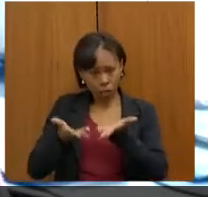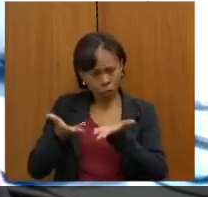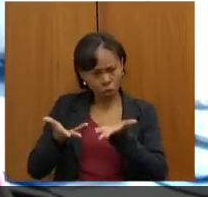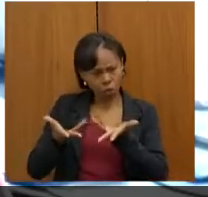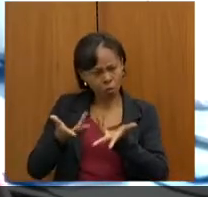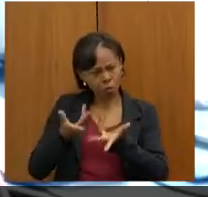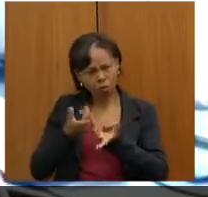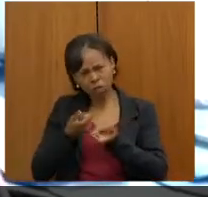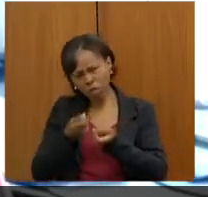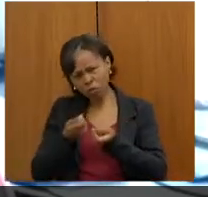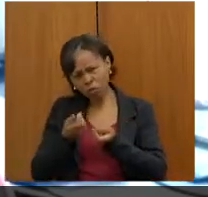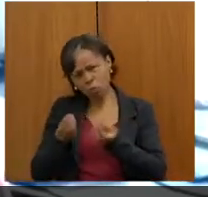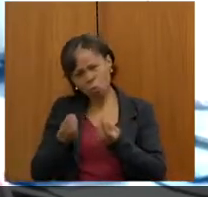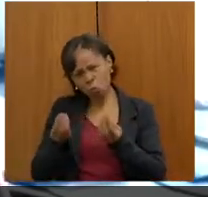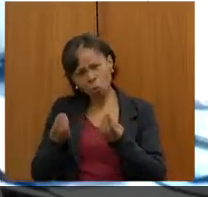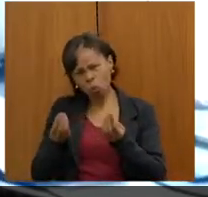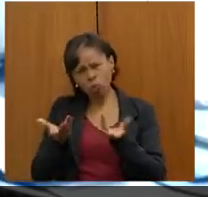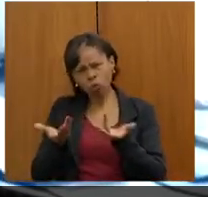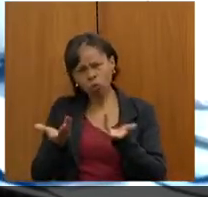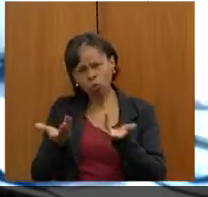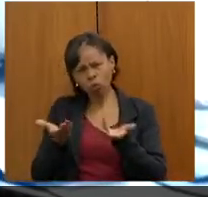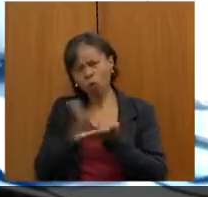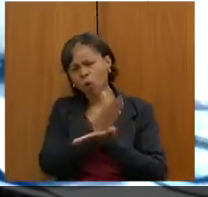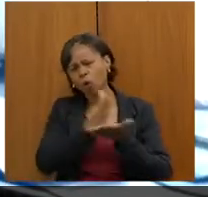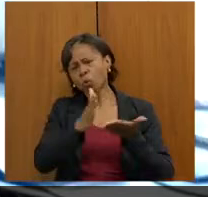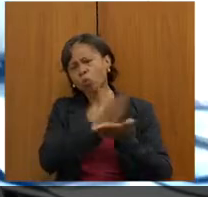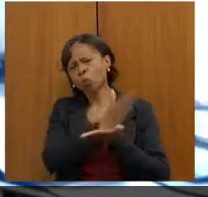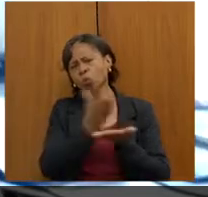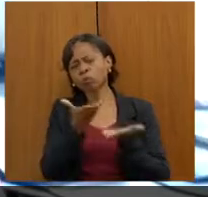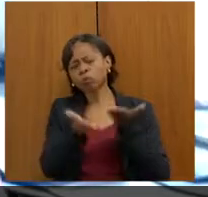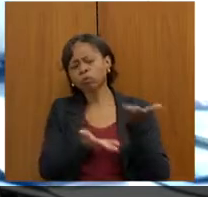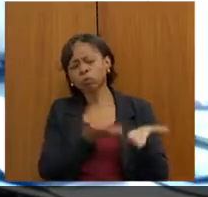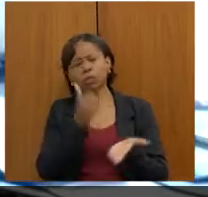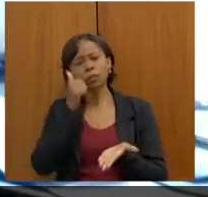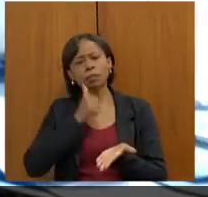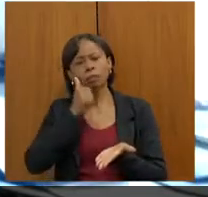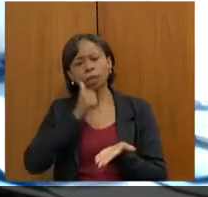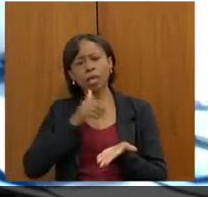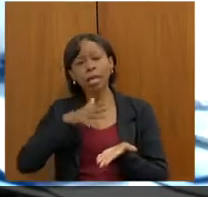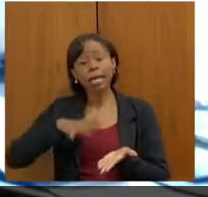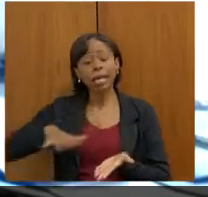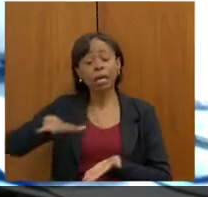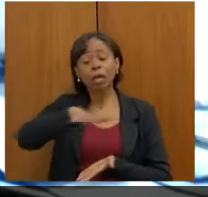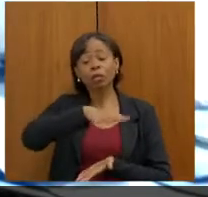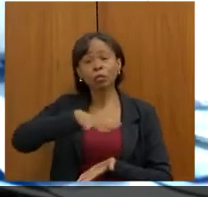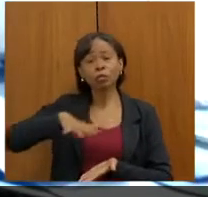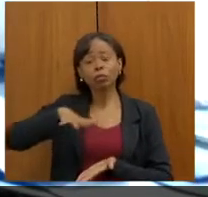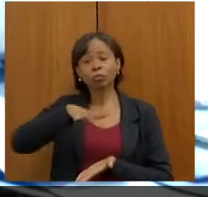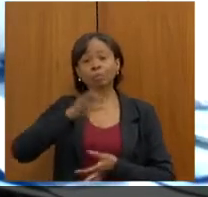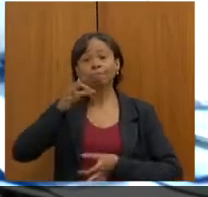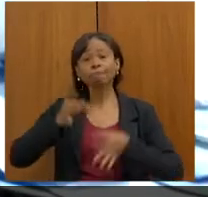o tempo do prestado para algumas mulheres no âmbito de projetos de restauração